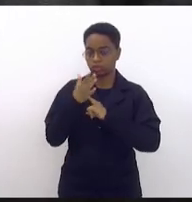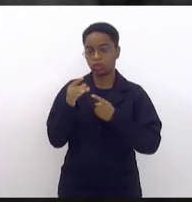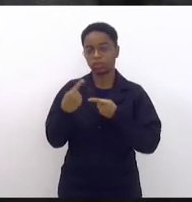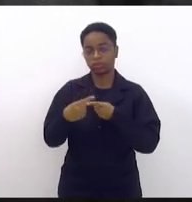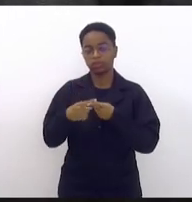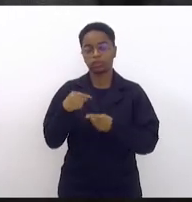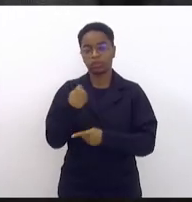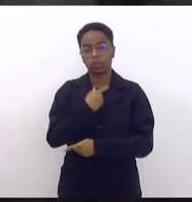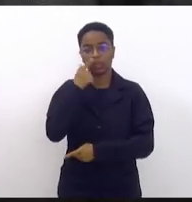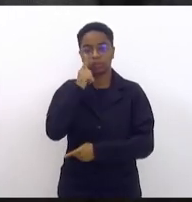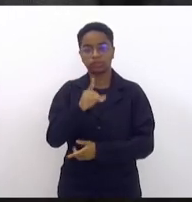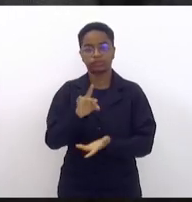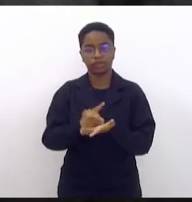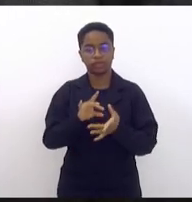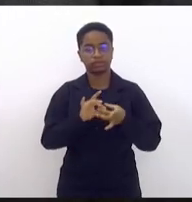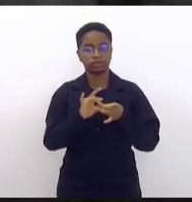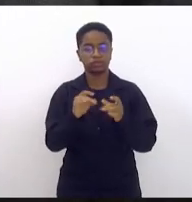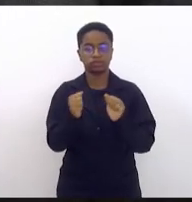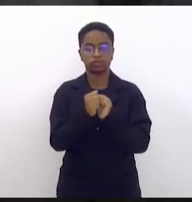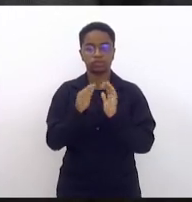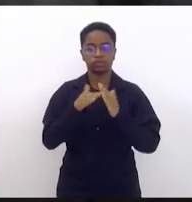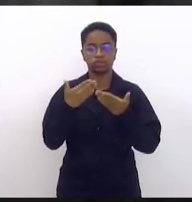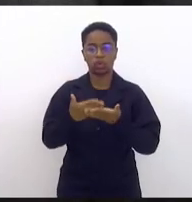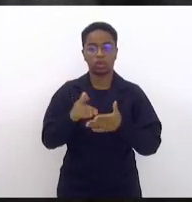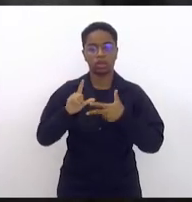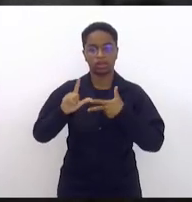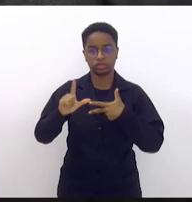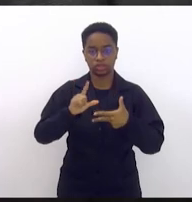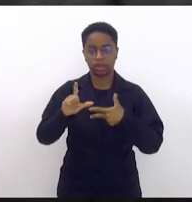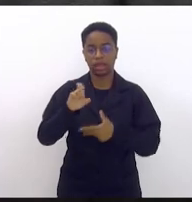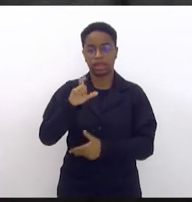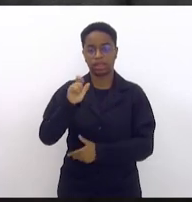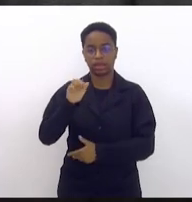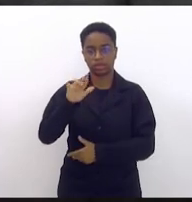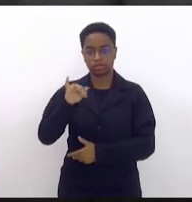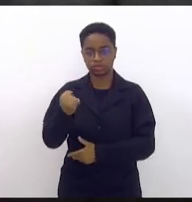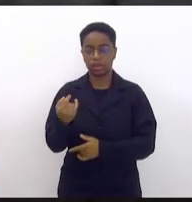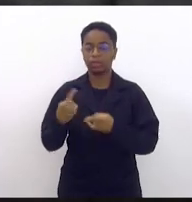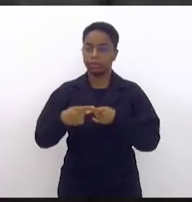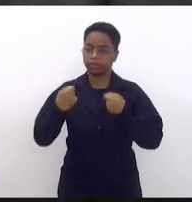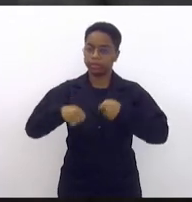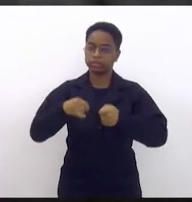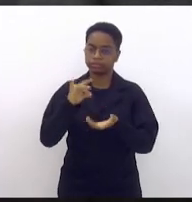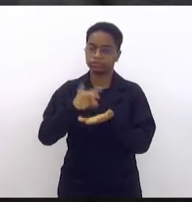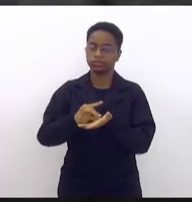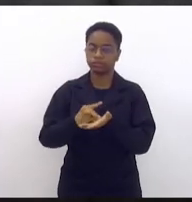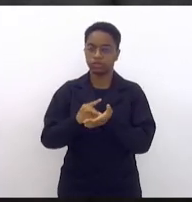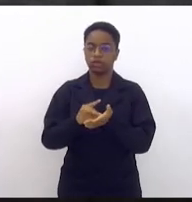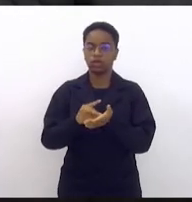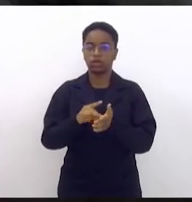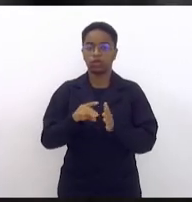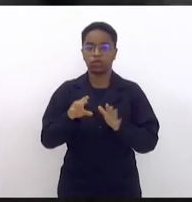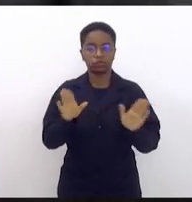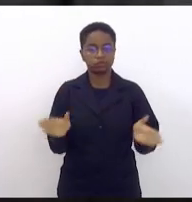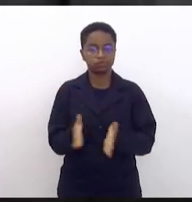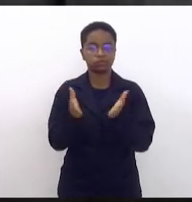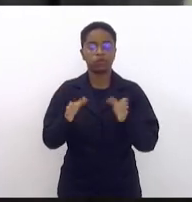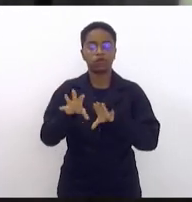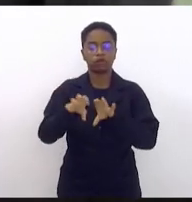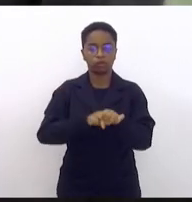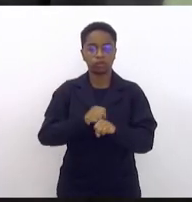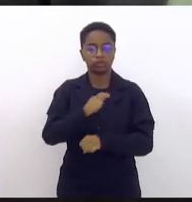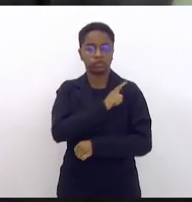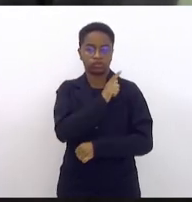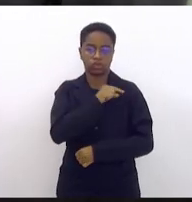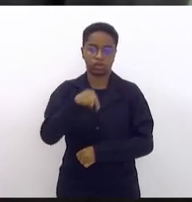possa fazer essa parceria junto com a escola do Legislativo há uma demanda de formação de gestores da Juventude acho que é importante essa